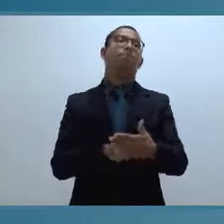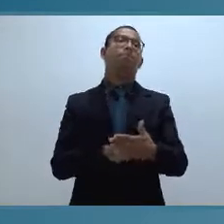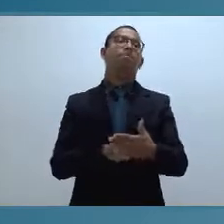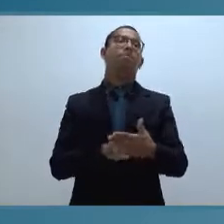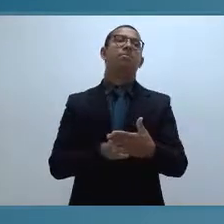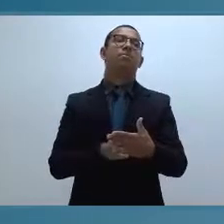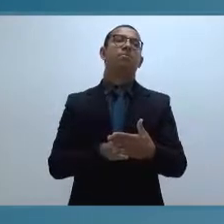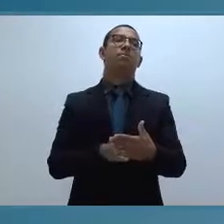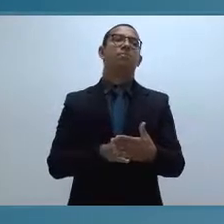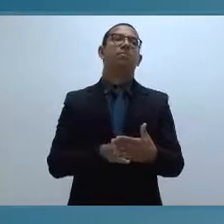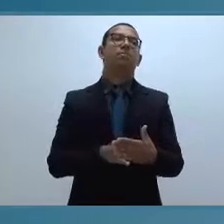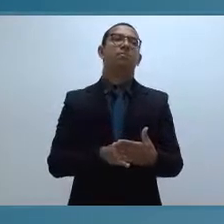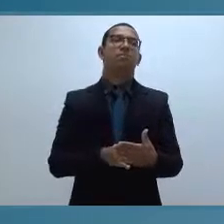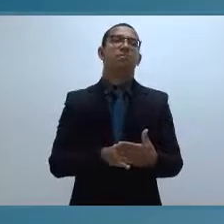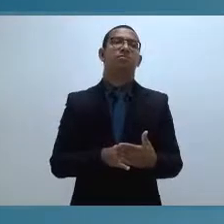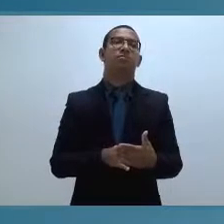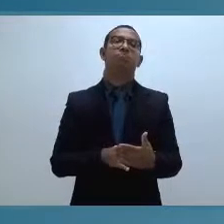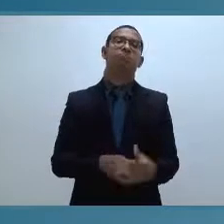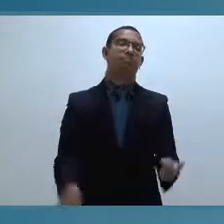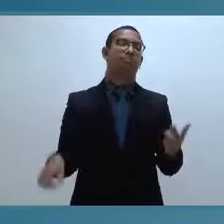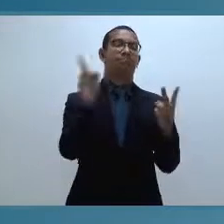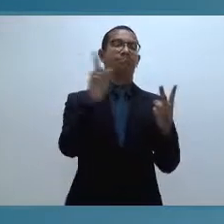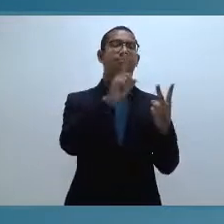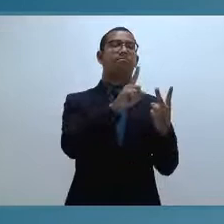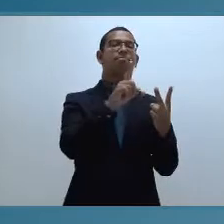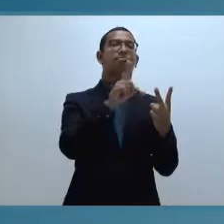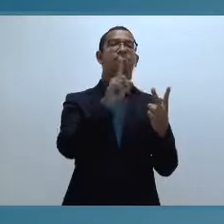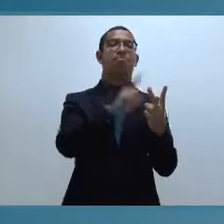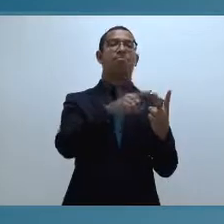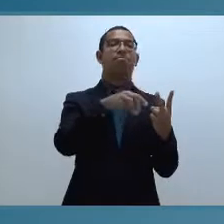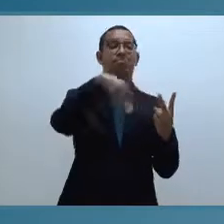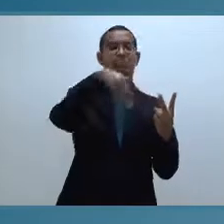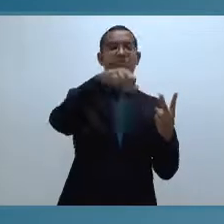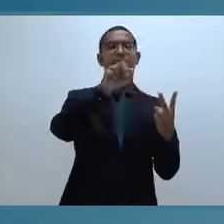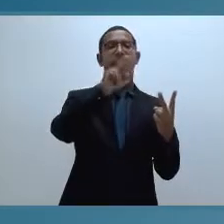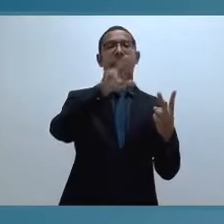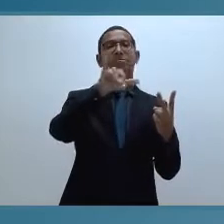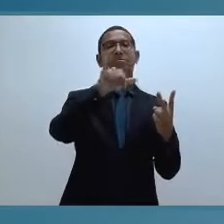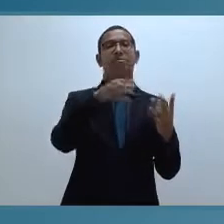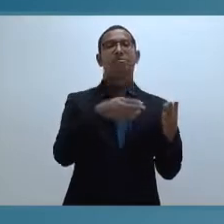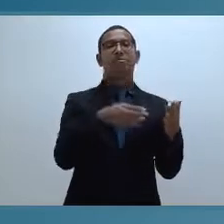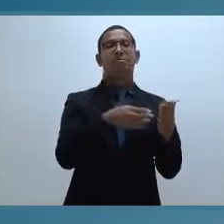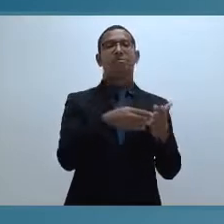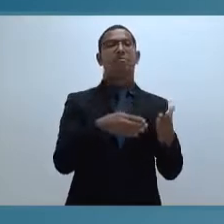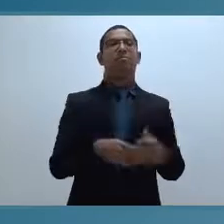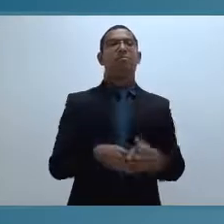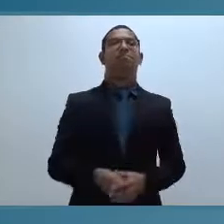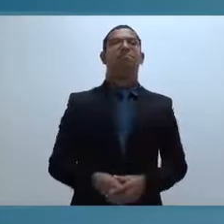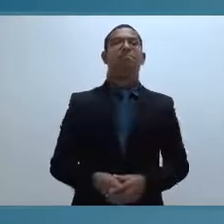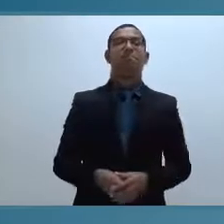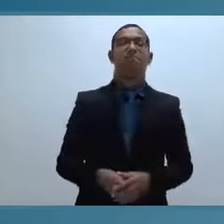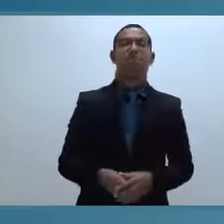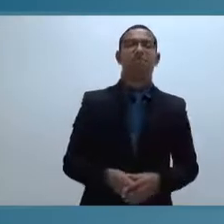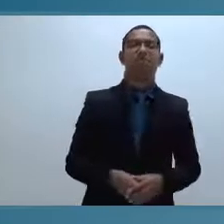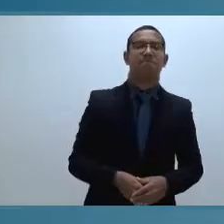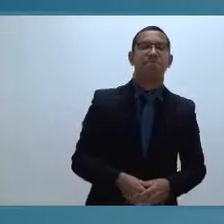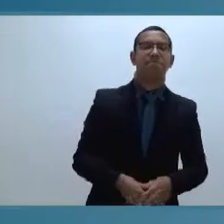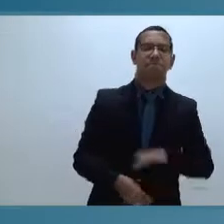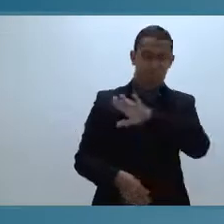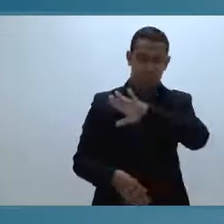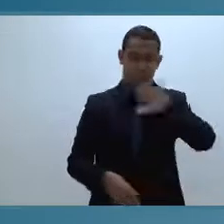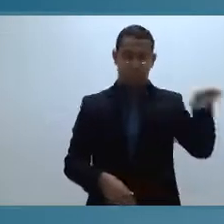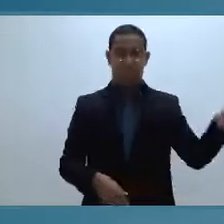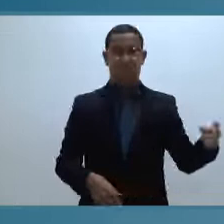de Nazaré Saavedra Guimarães. O feito de número 3 é o requerimento formulado